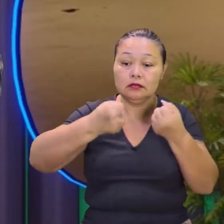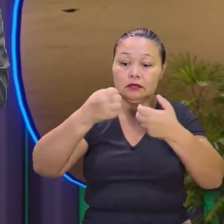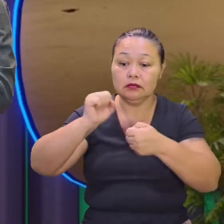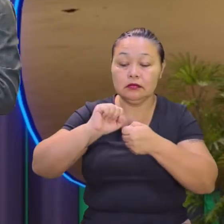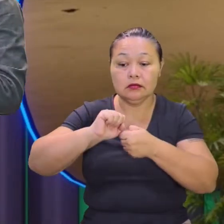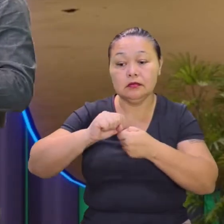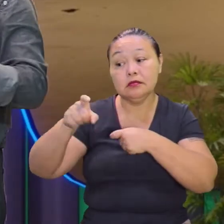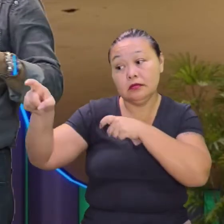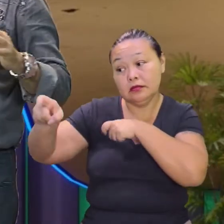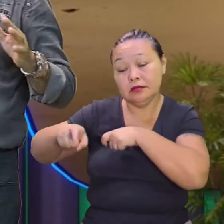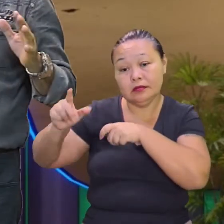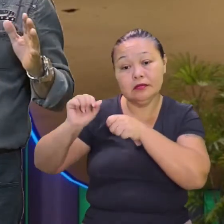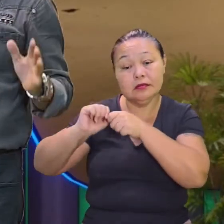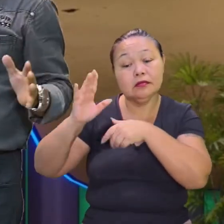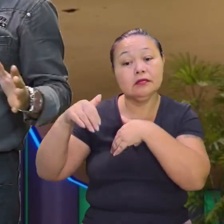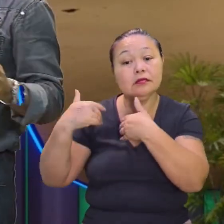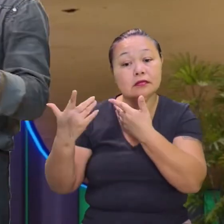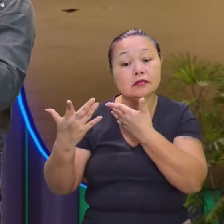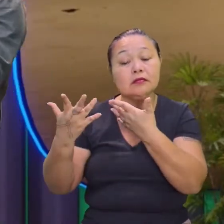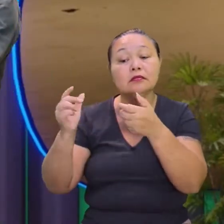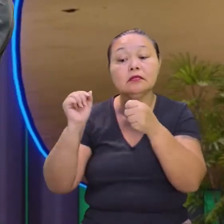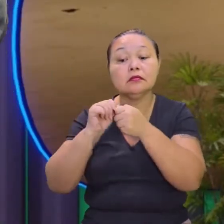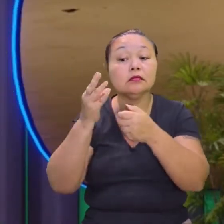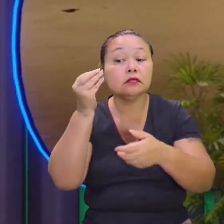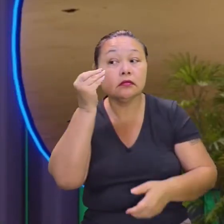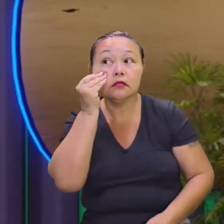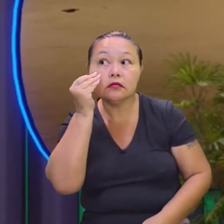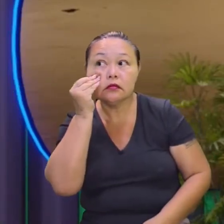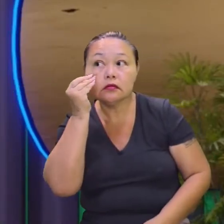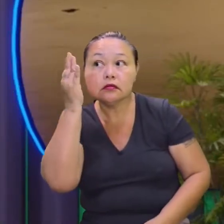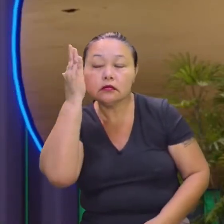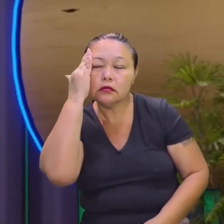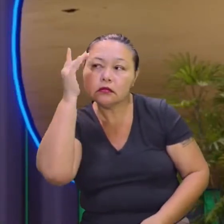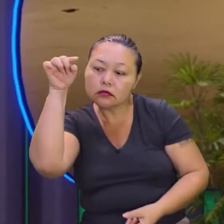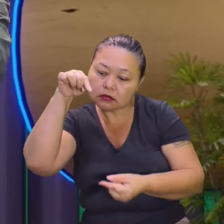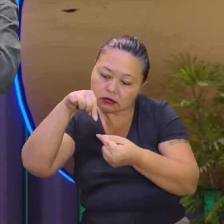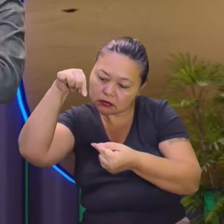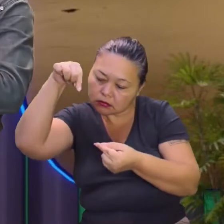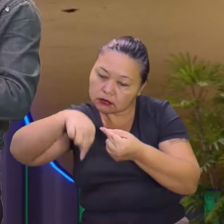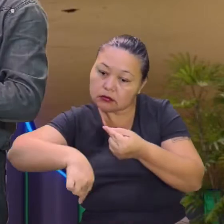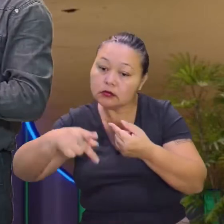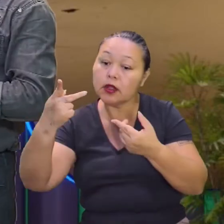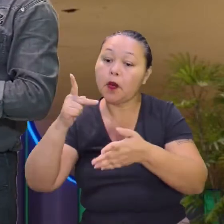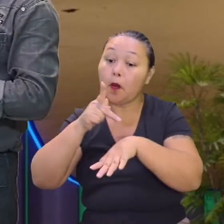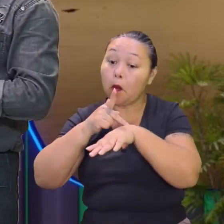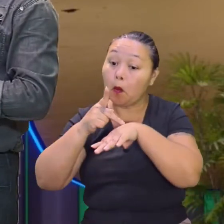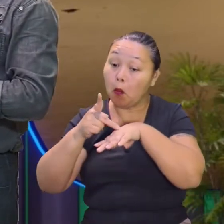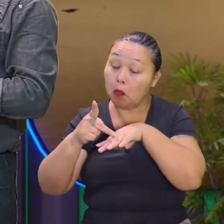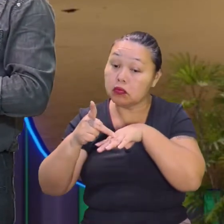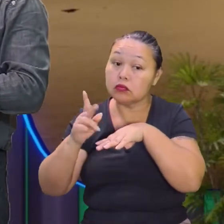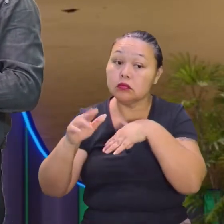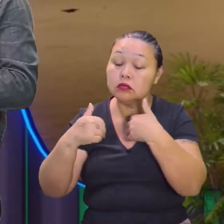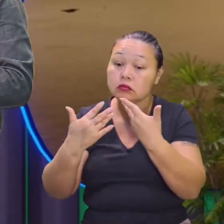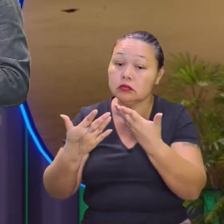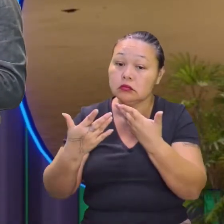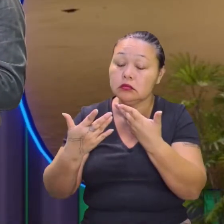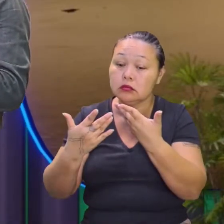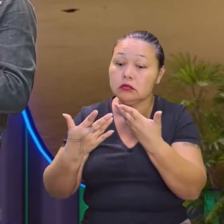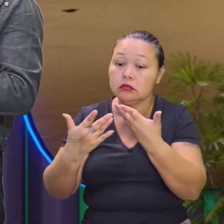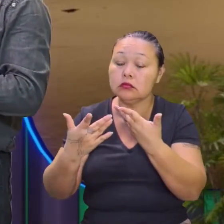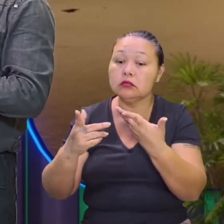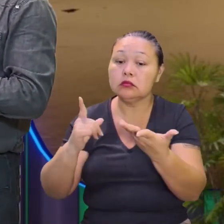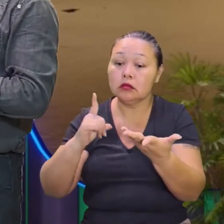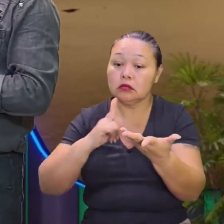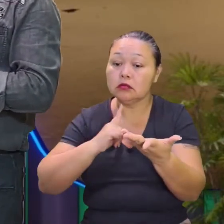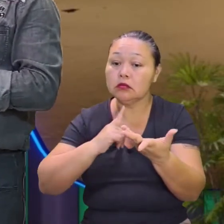agricultor. Então, eles fazem o teste para saber se realmente aquele leite é puro. Entendi. E, Rogério, ainda